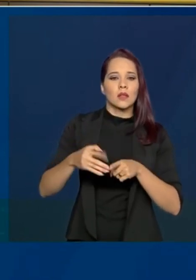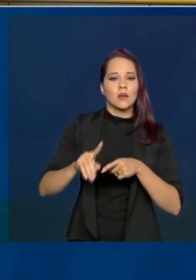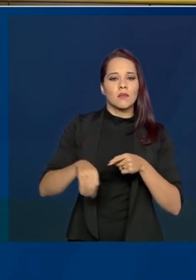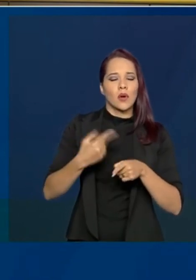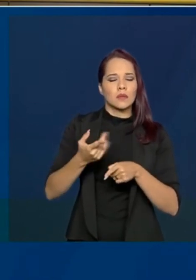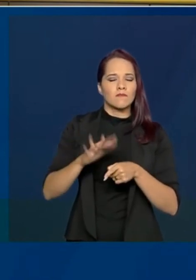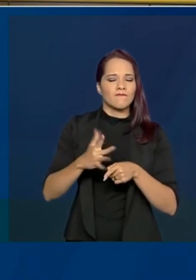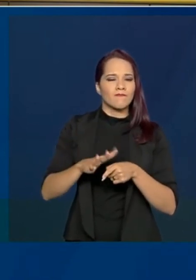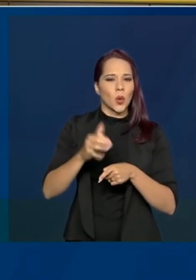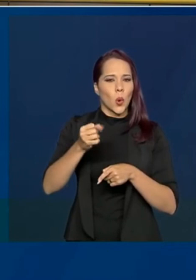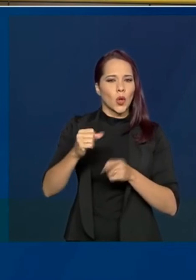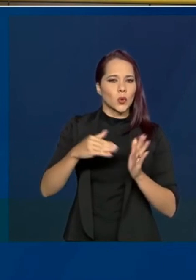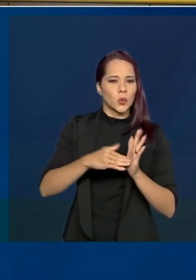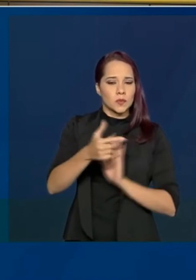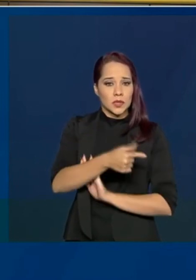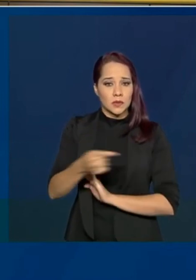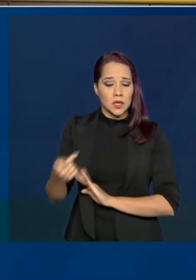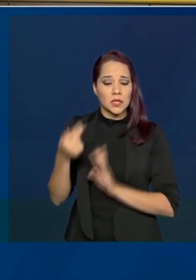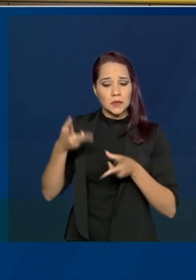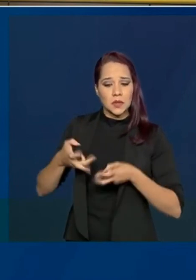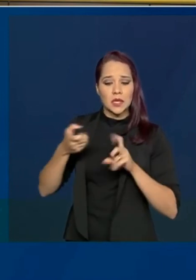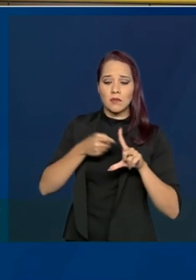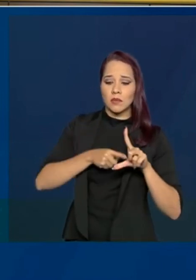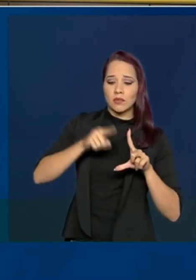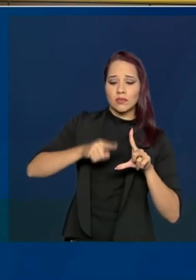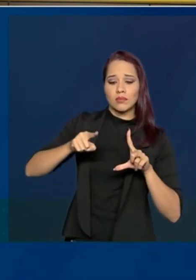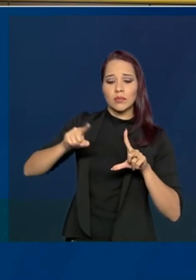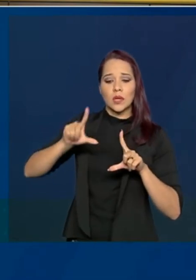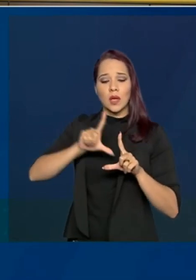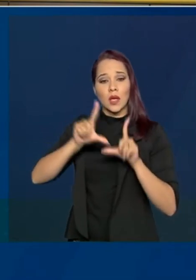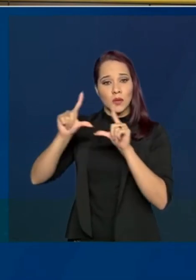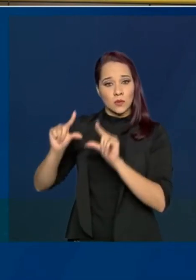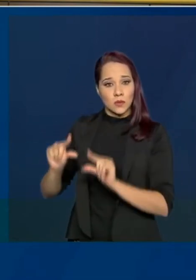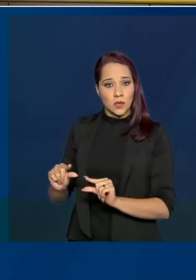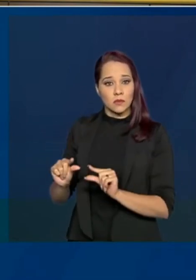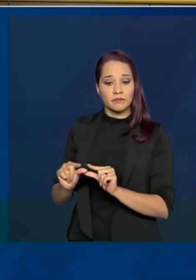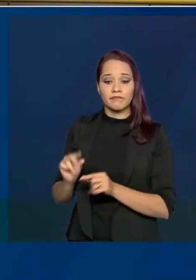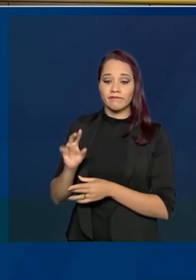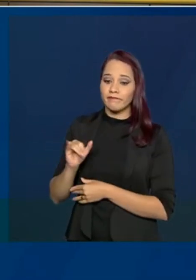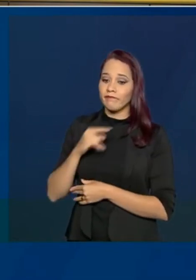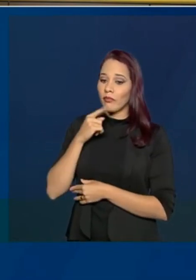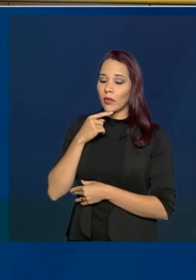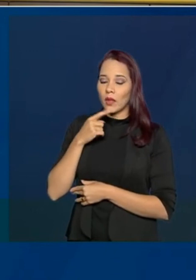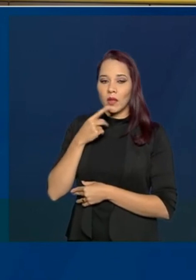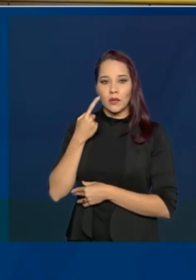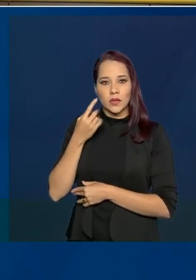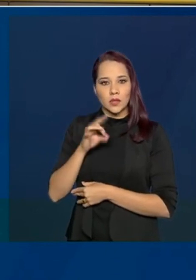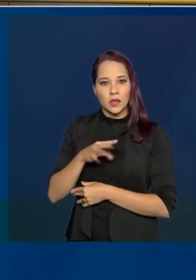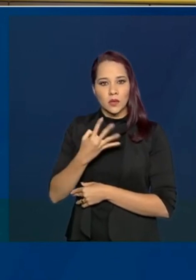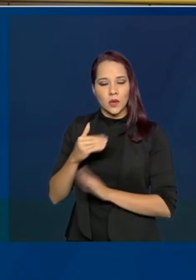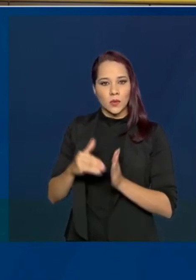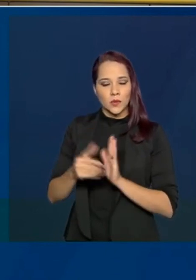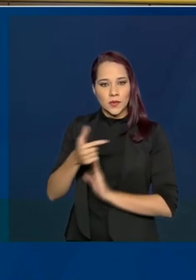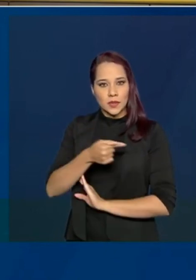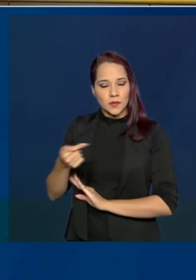menos nas 8 últimas semanas, a gente vê essa tendência de redução. Se a gente não considera as 4 últimas